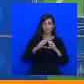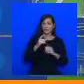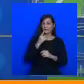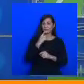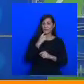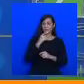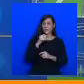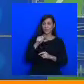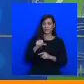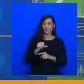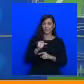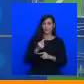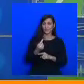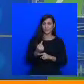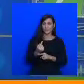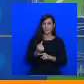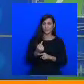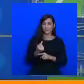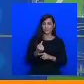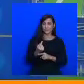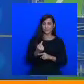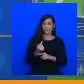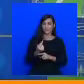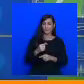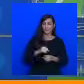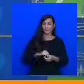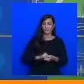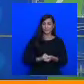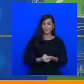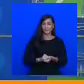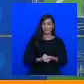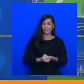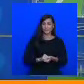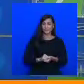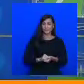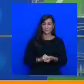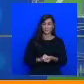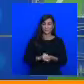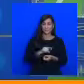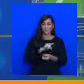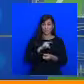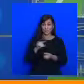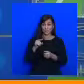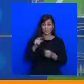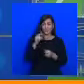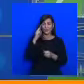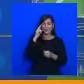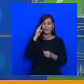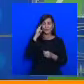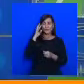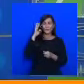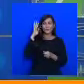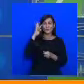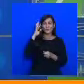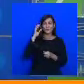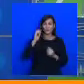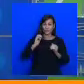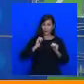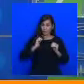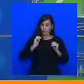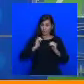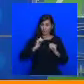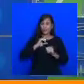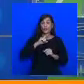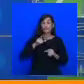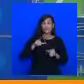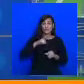Bola vermelha, número 91. Vermelha, 91. Você que sonha em ficar milionário, você tem mais